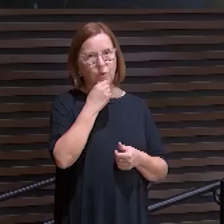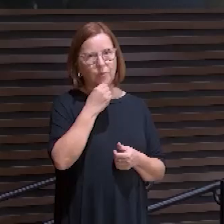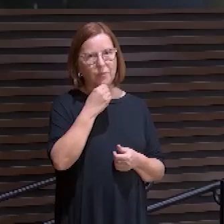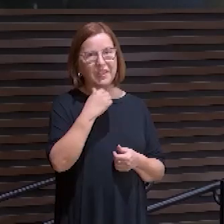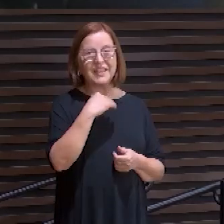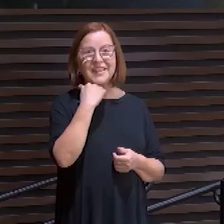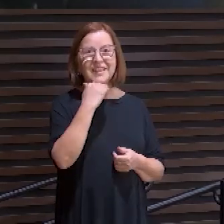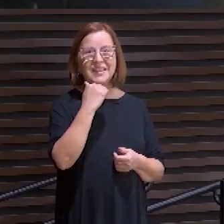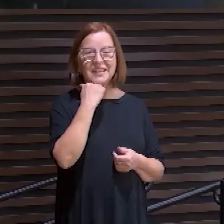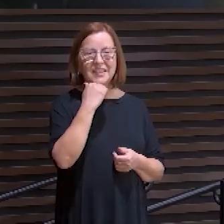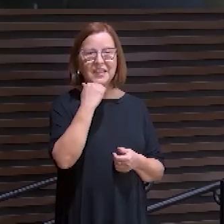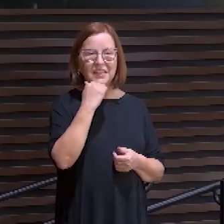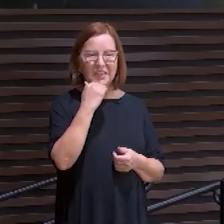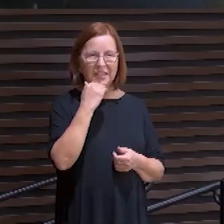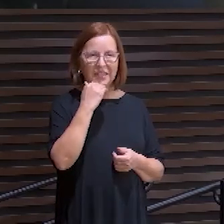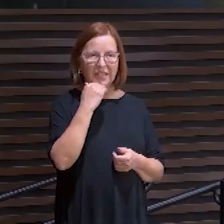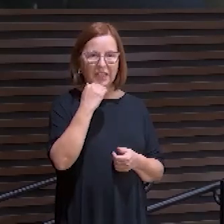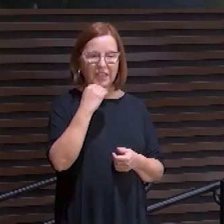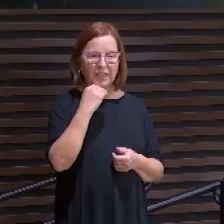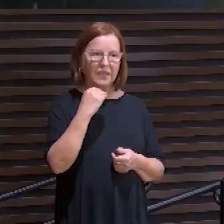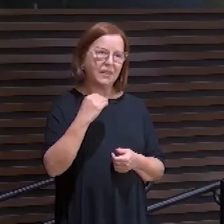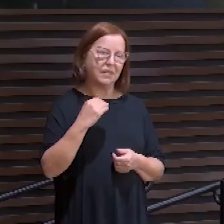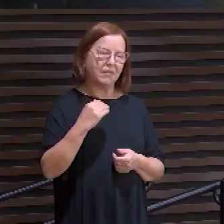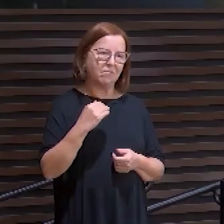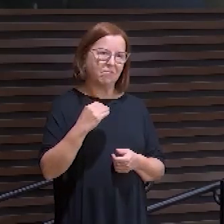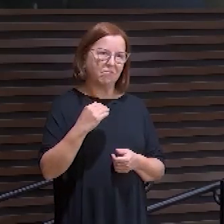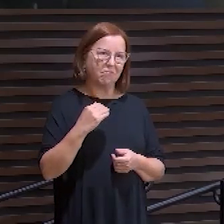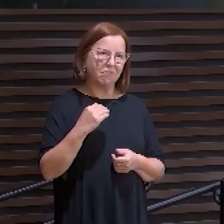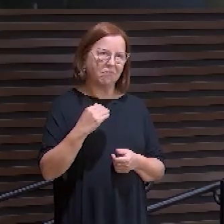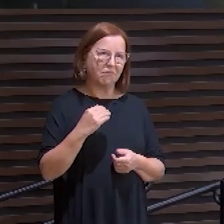nenhum foi infrator da lei.